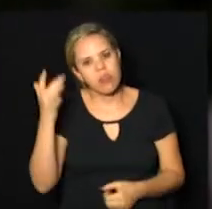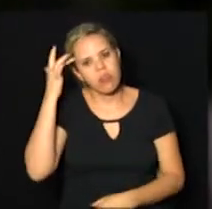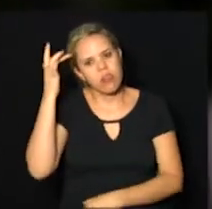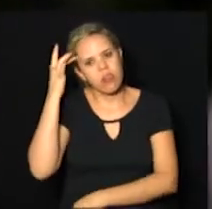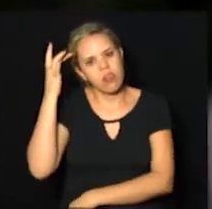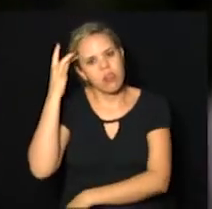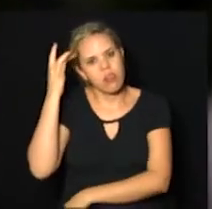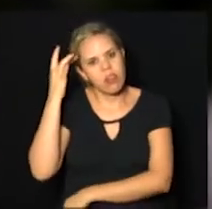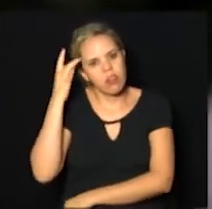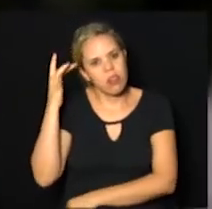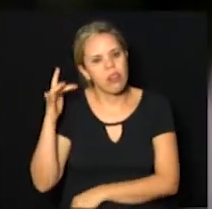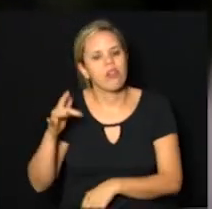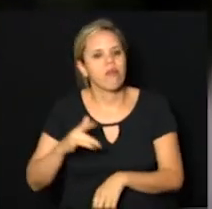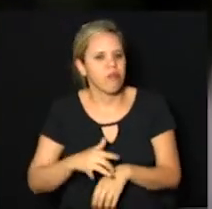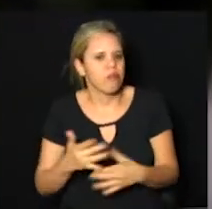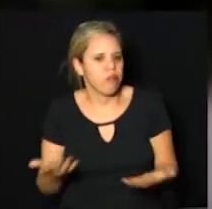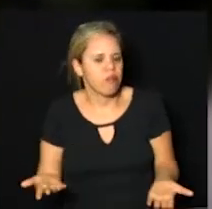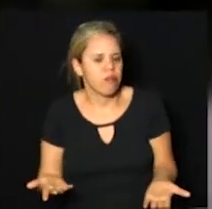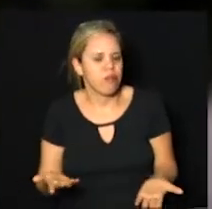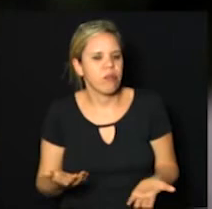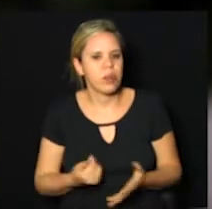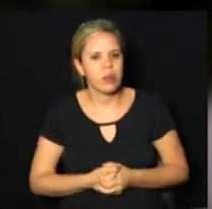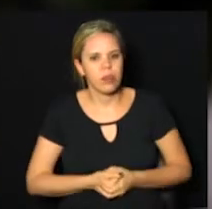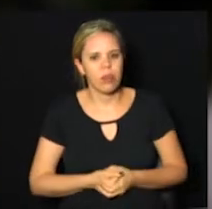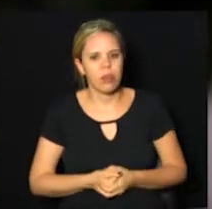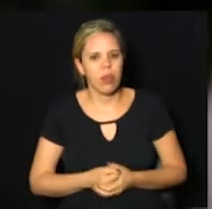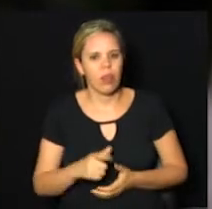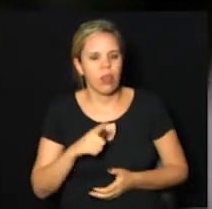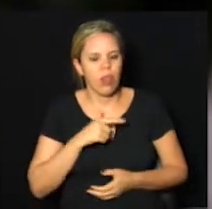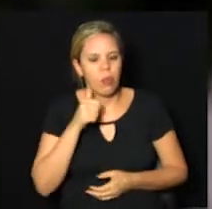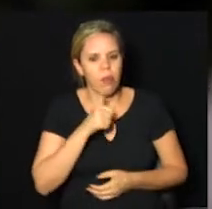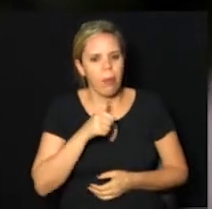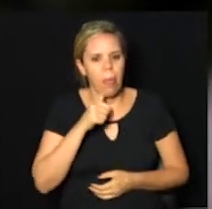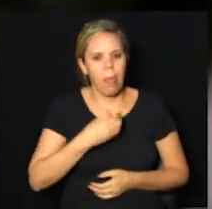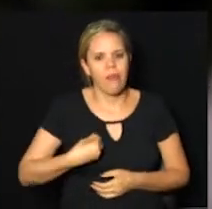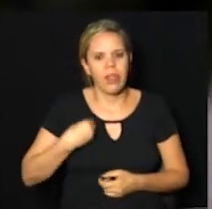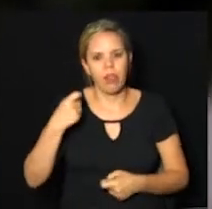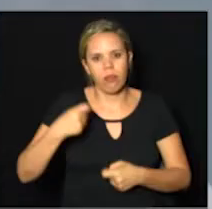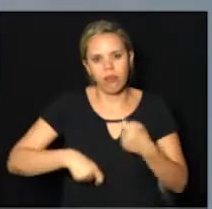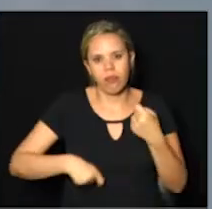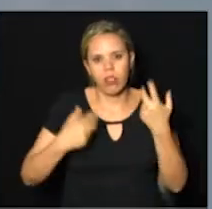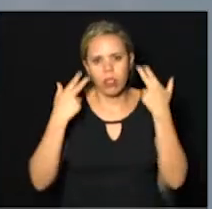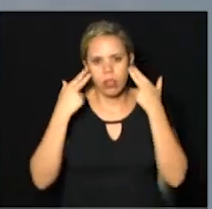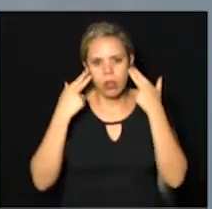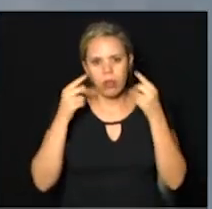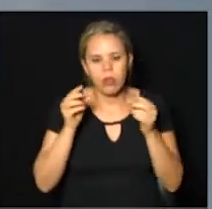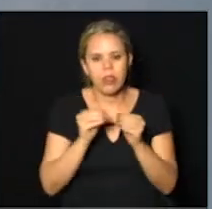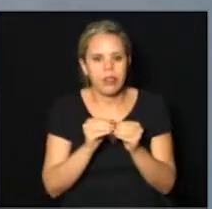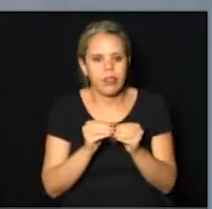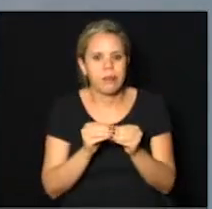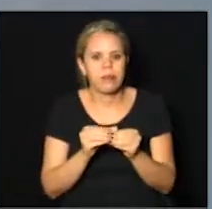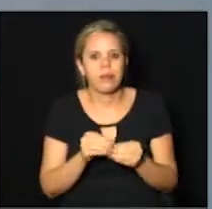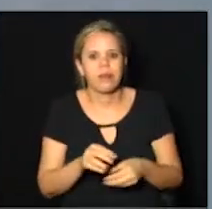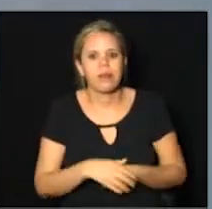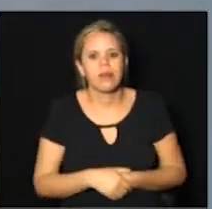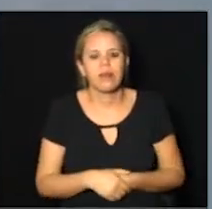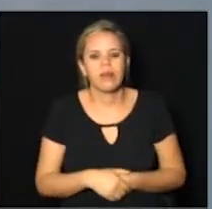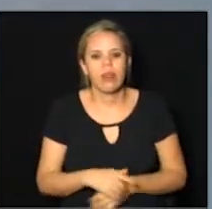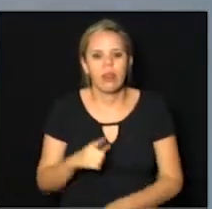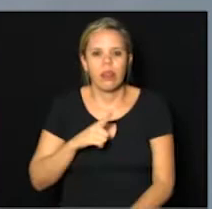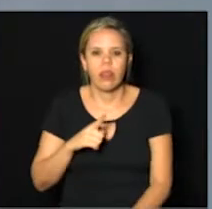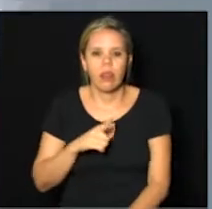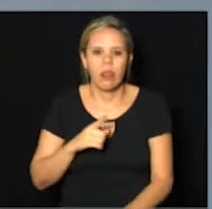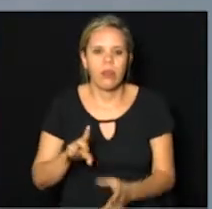doutora? Amadurecendo. Ela já tem, talvez já tenha uma vida sexual já definida, ela já tem mais